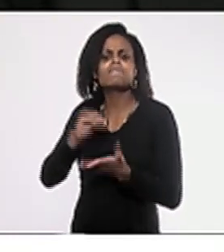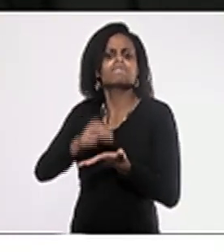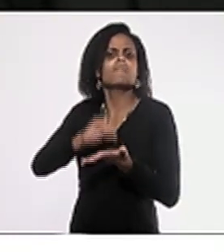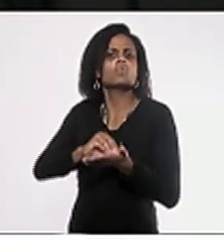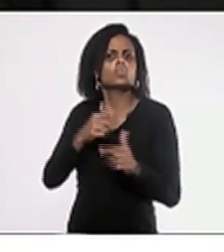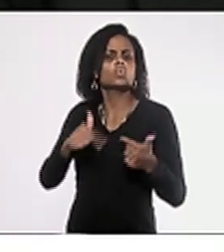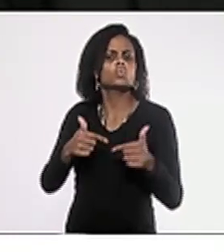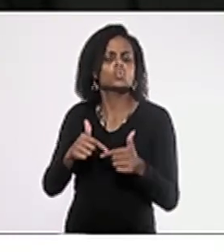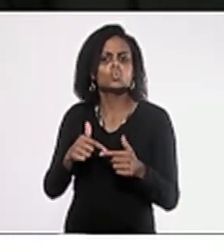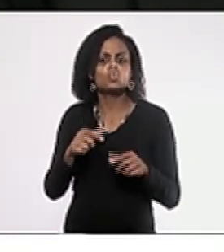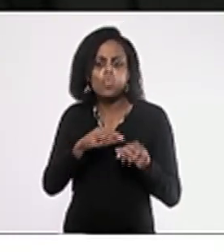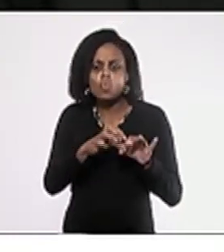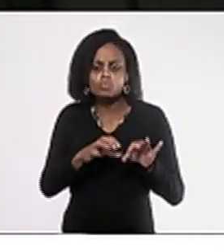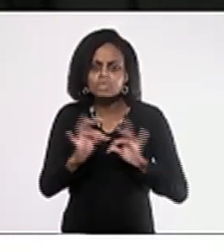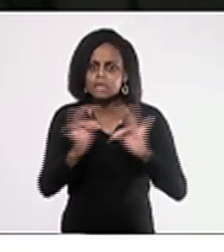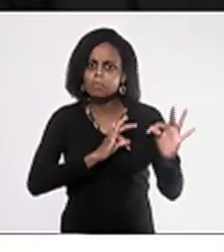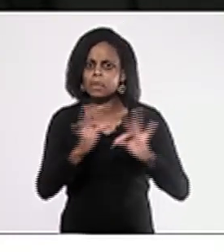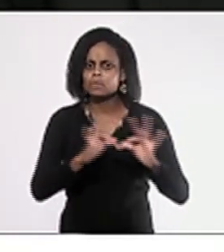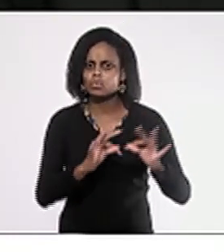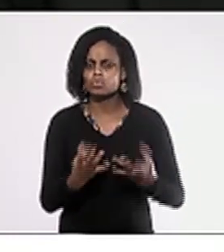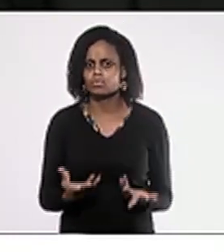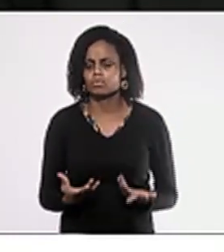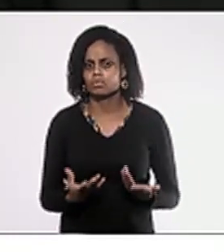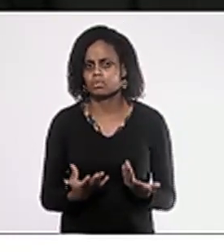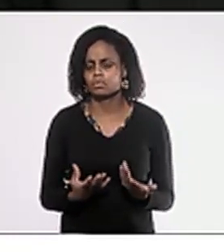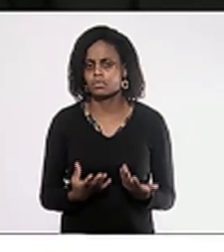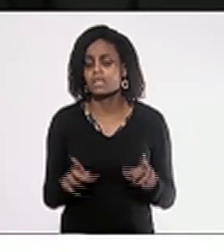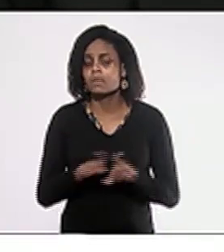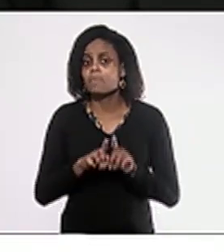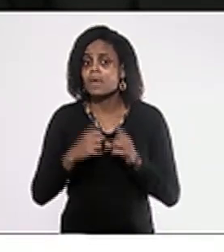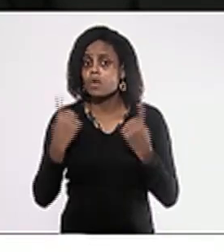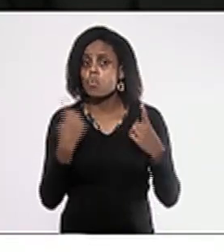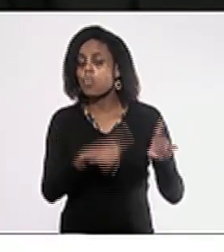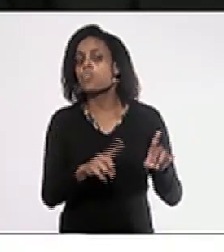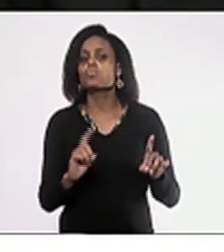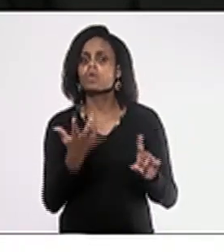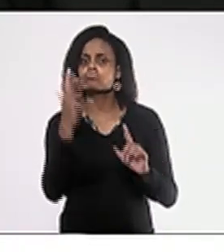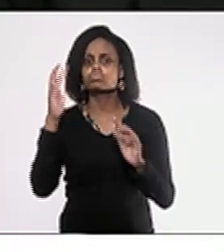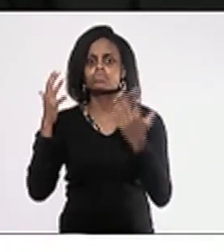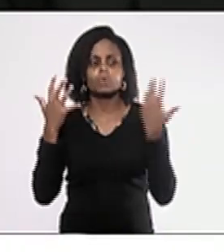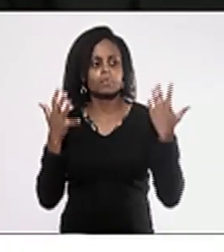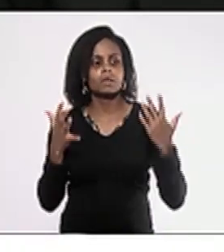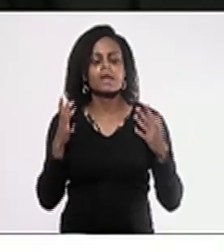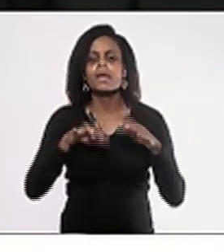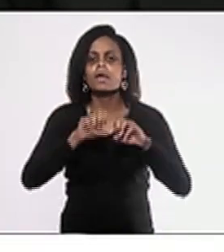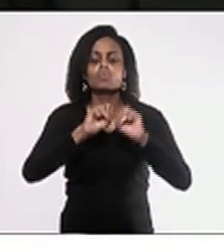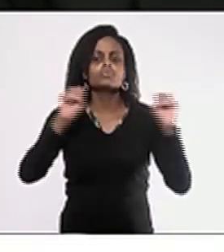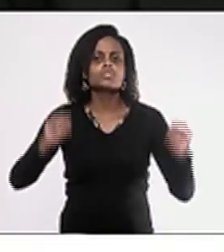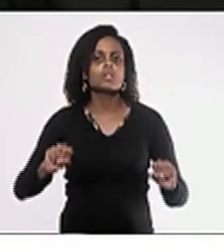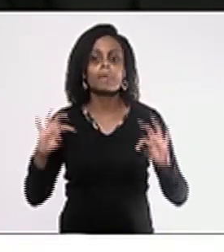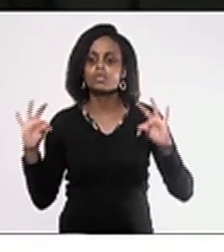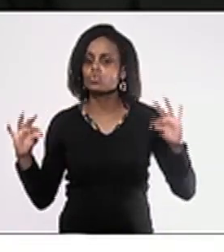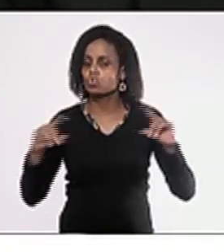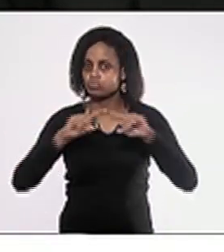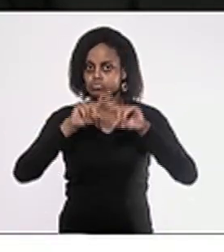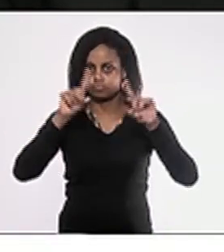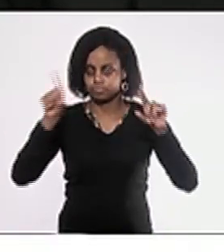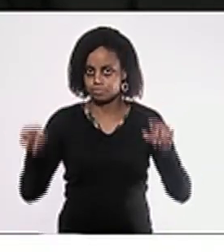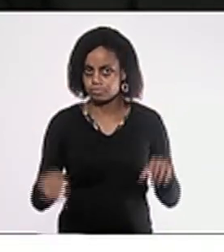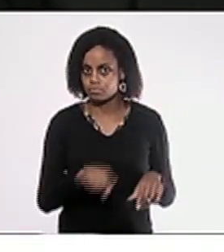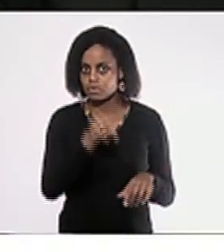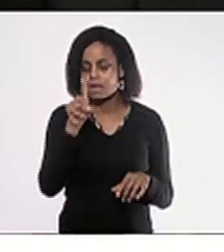transborda também numa violação ao direito à questão do meio ambiente, porque é uma situação que é um sistema como um todo, mas a completude